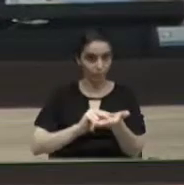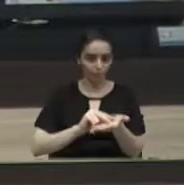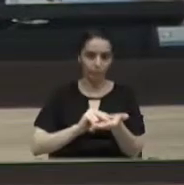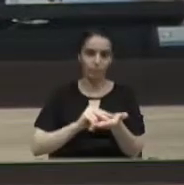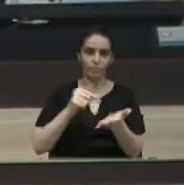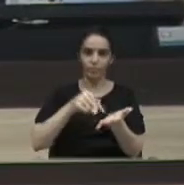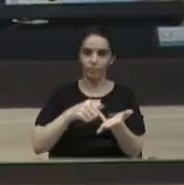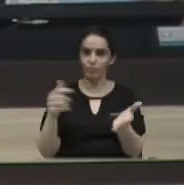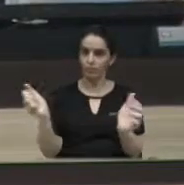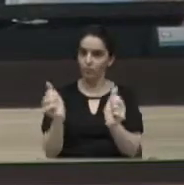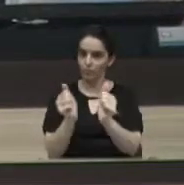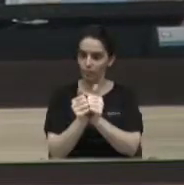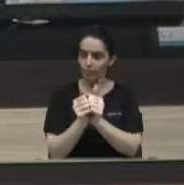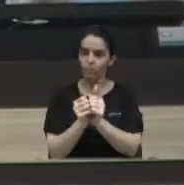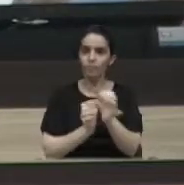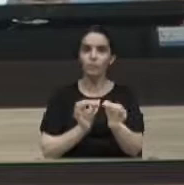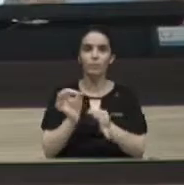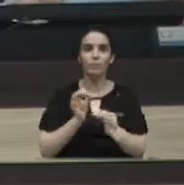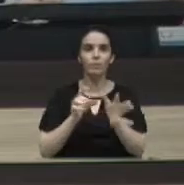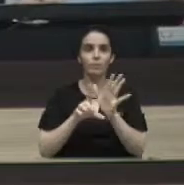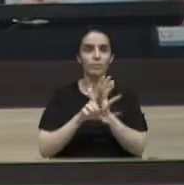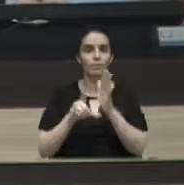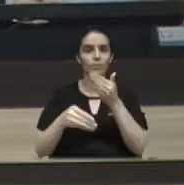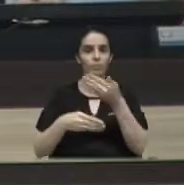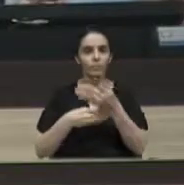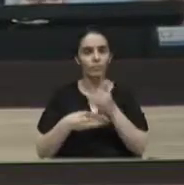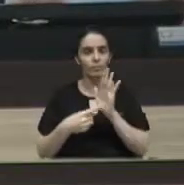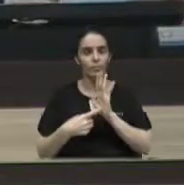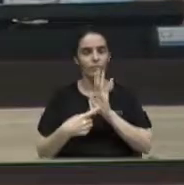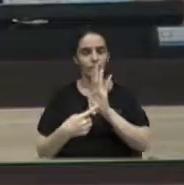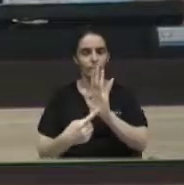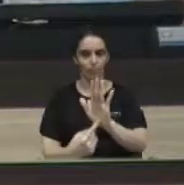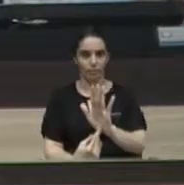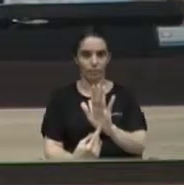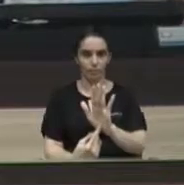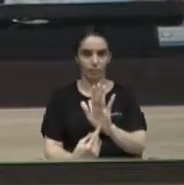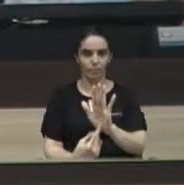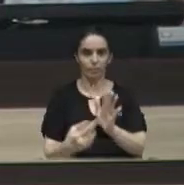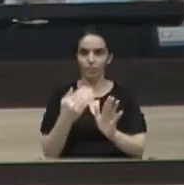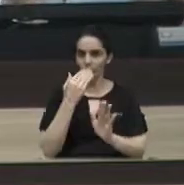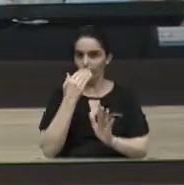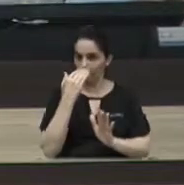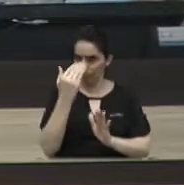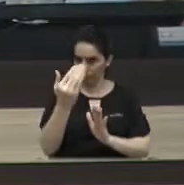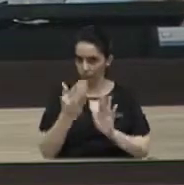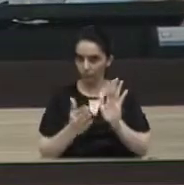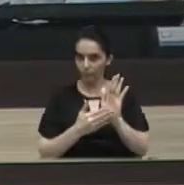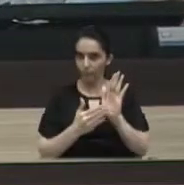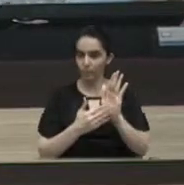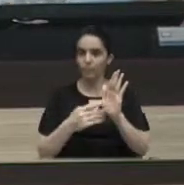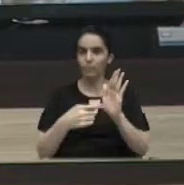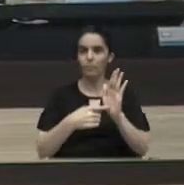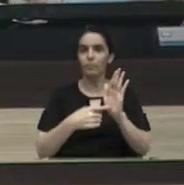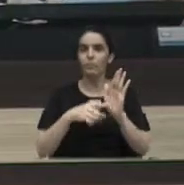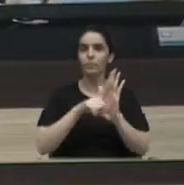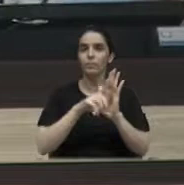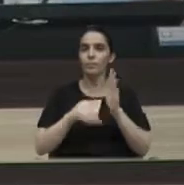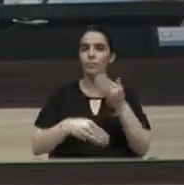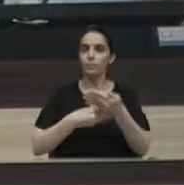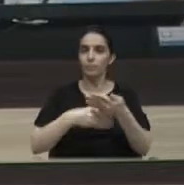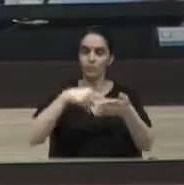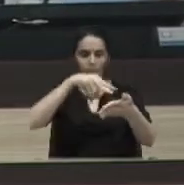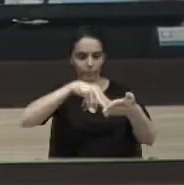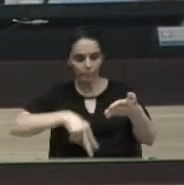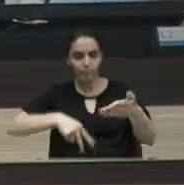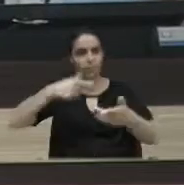mesma faça parte integrante do projeto de lei complementar ora apresentado. Solicitamos que a presente proposta de lei complementar seja